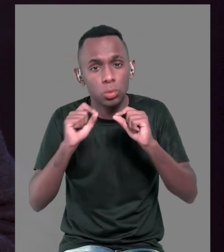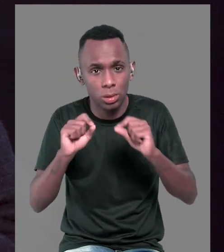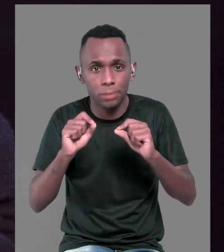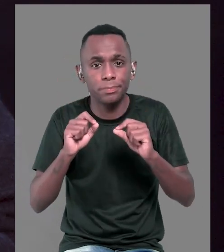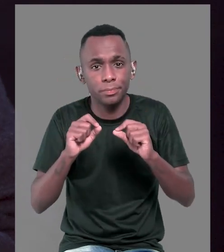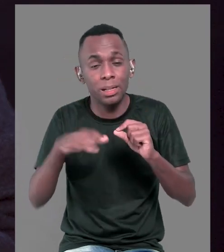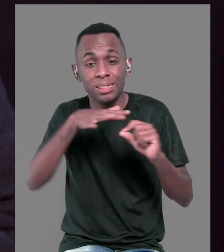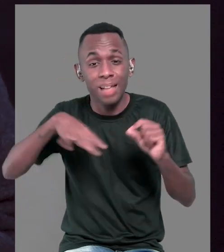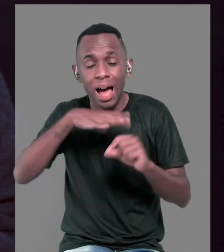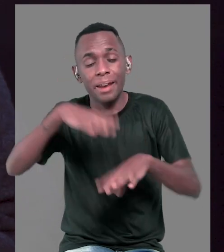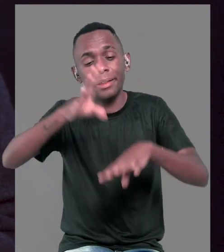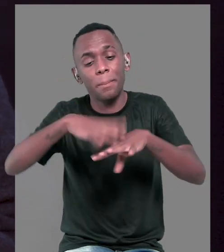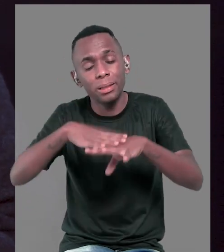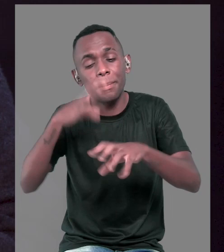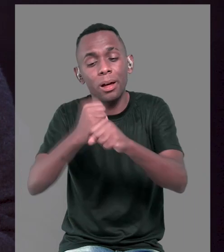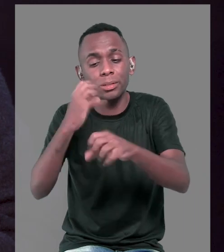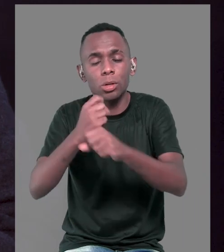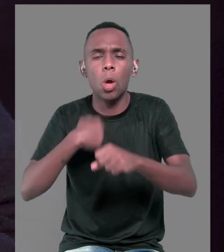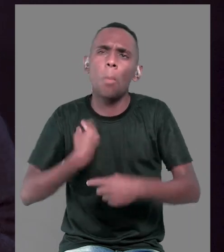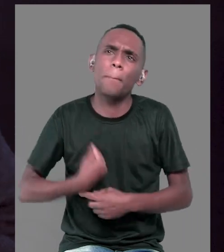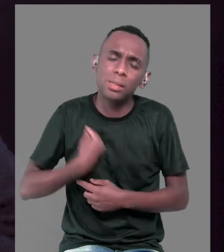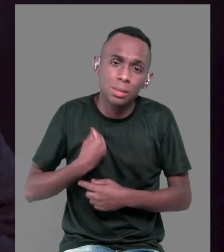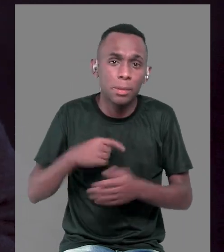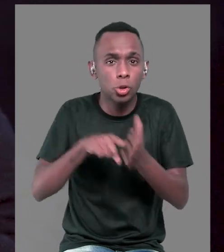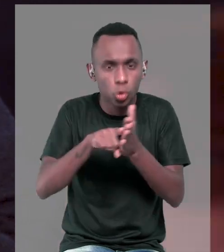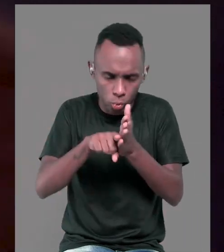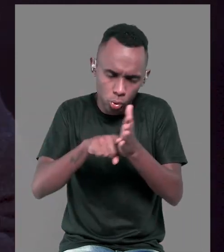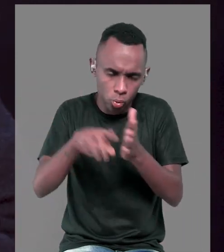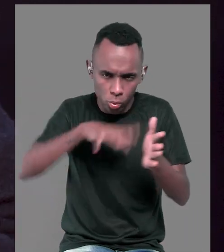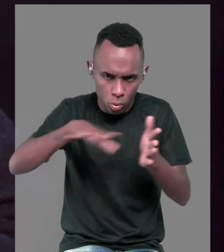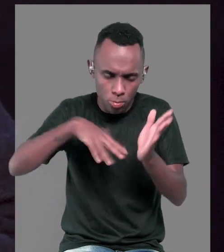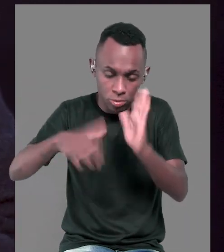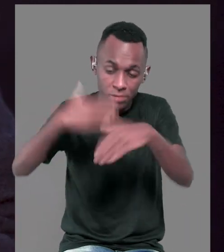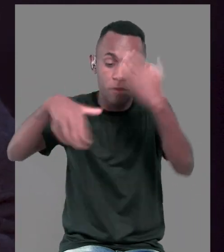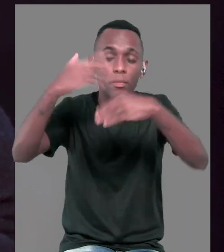né? Eu participo do Instituto de Estudos Avançados, que é um instituto marcado